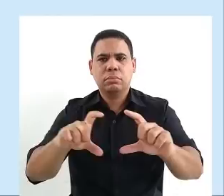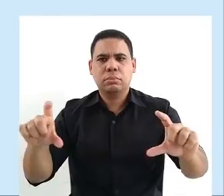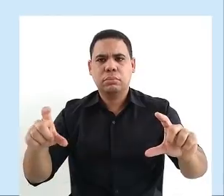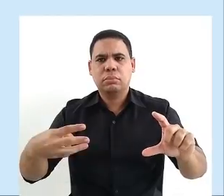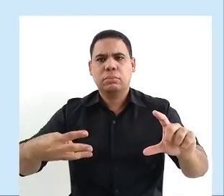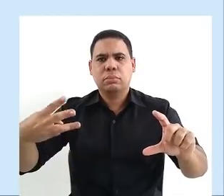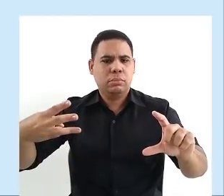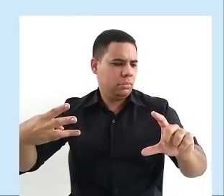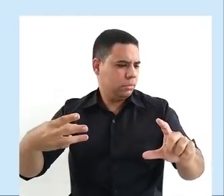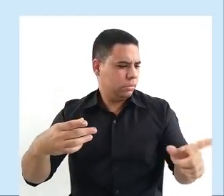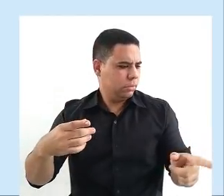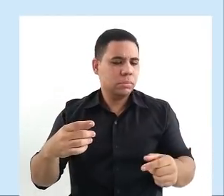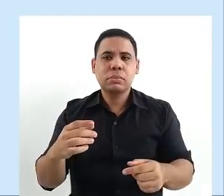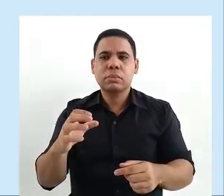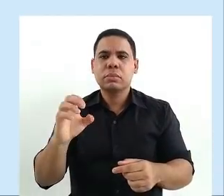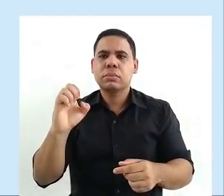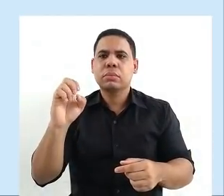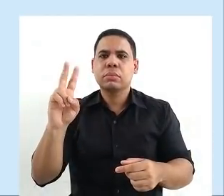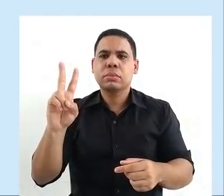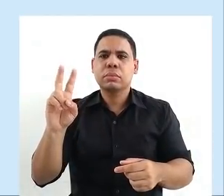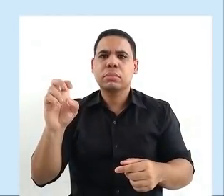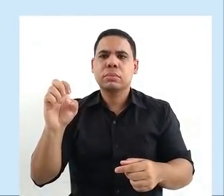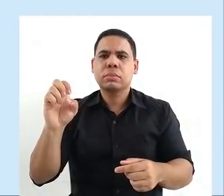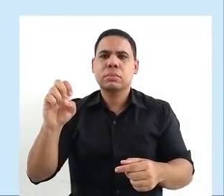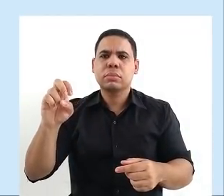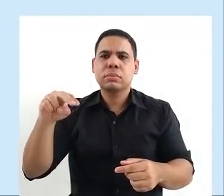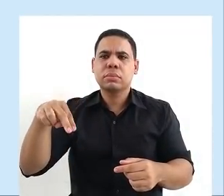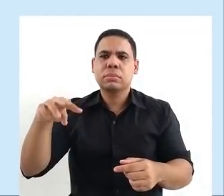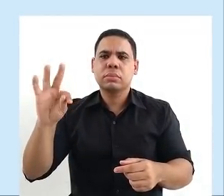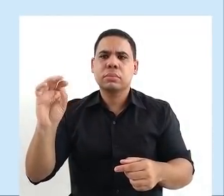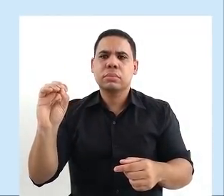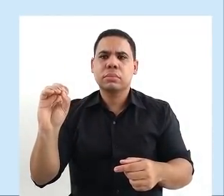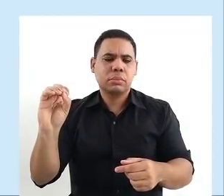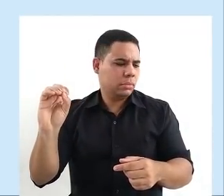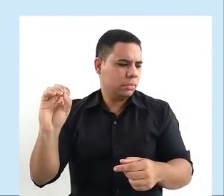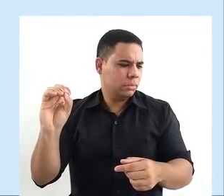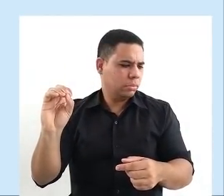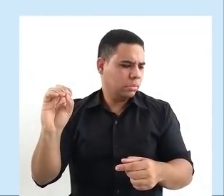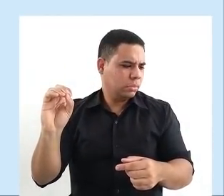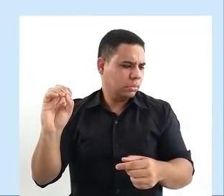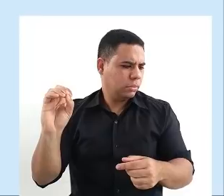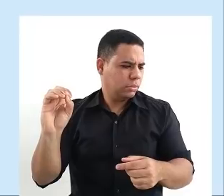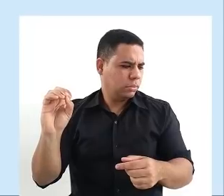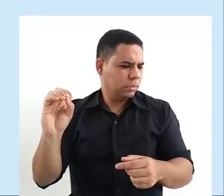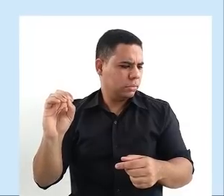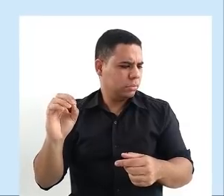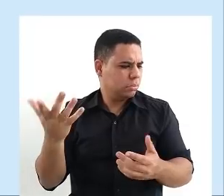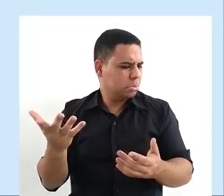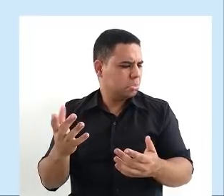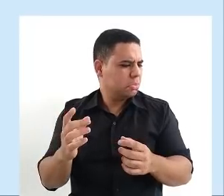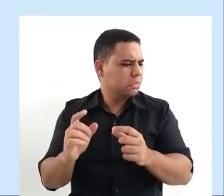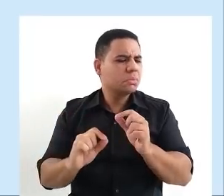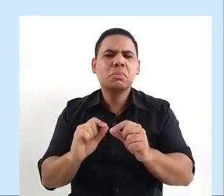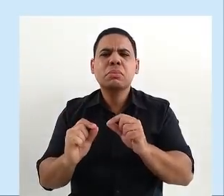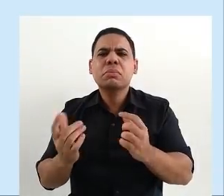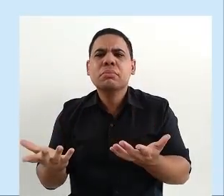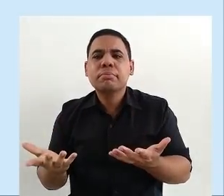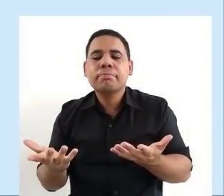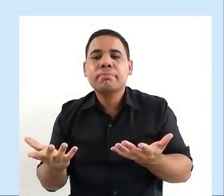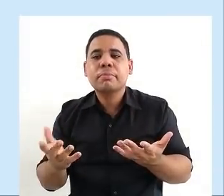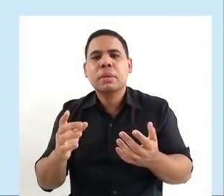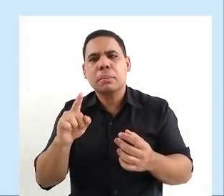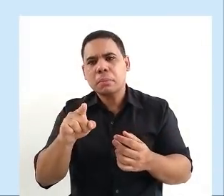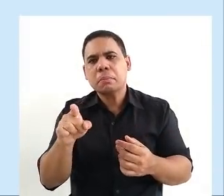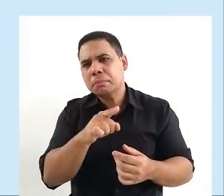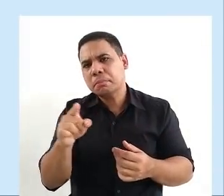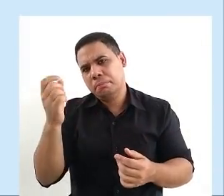dado eu tenho o que eu queira que caia. Num dado, eu queira que o número seja sorteado. Talvez caia ou